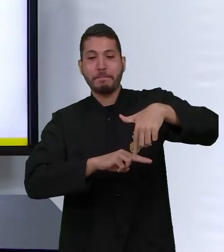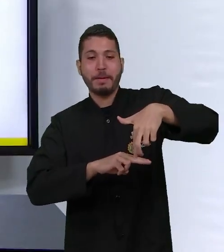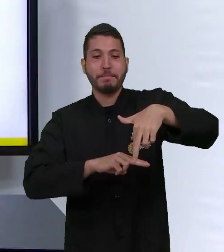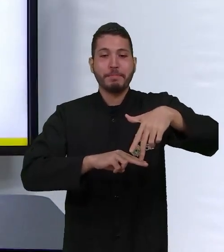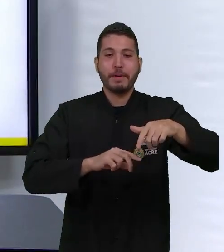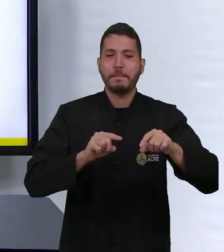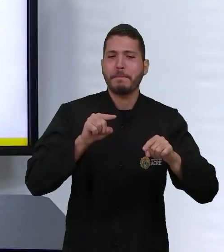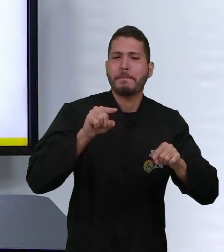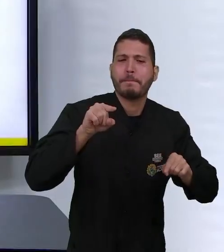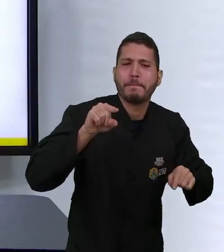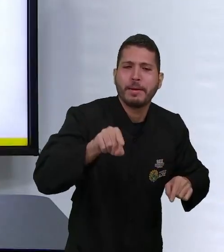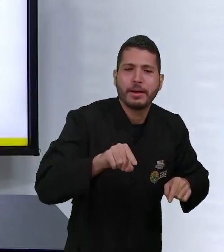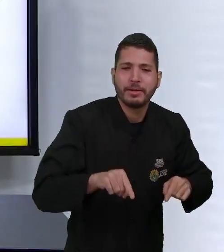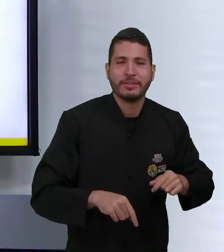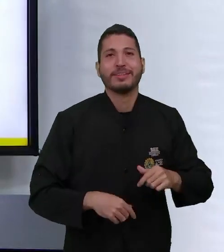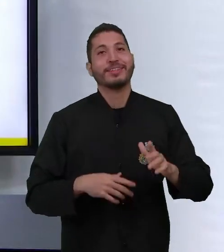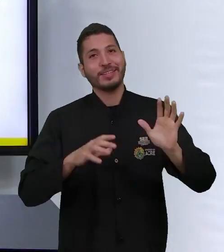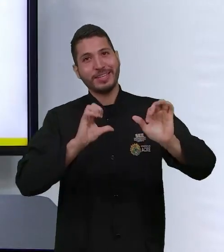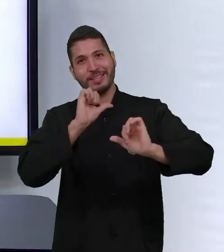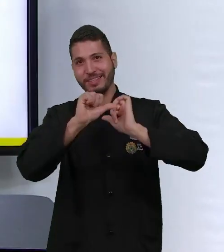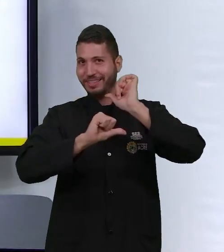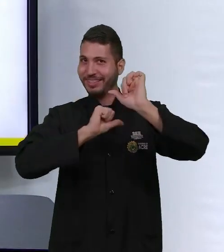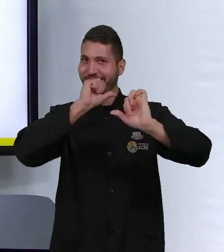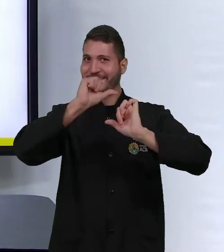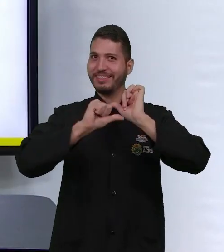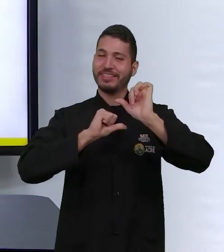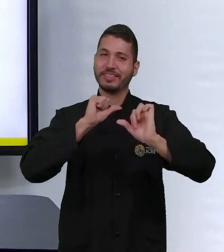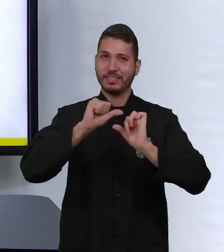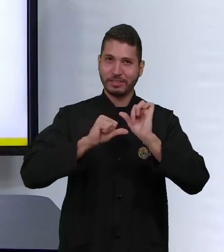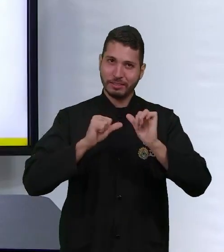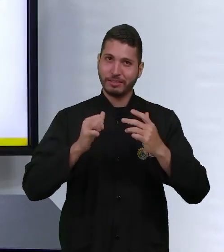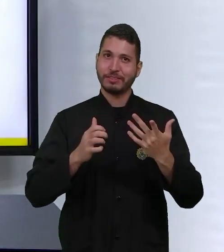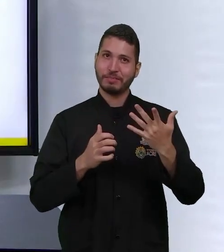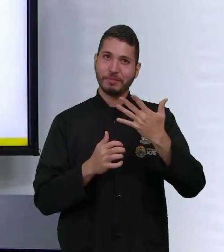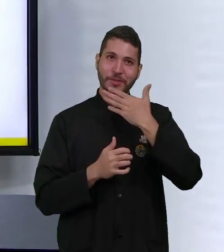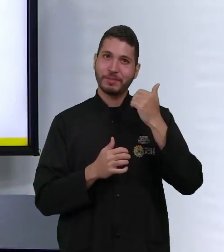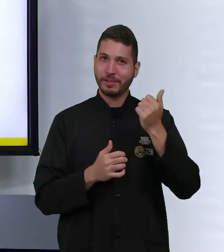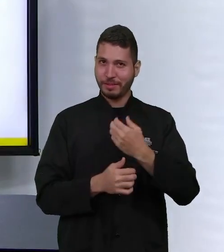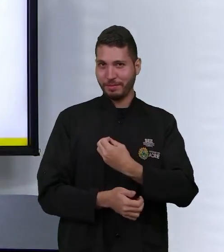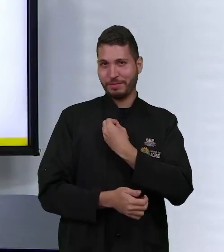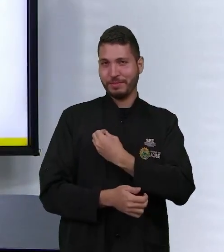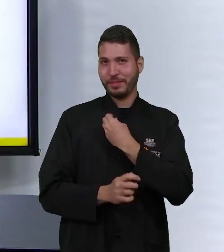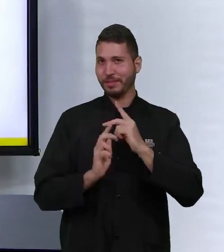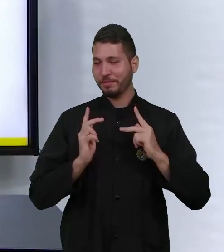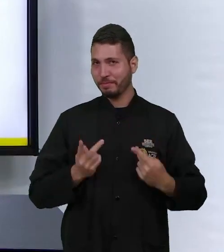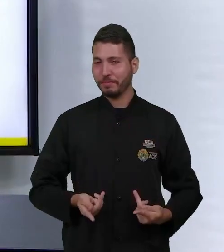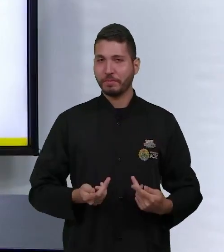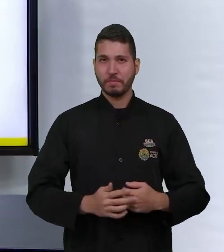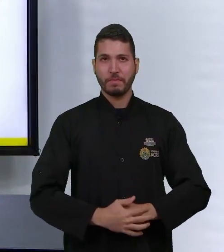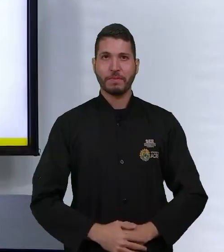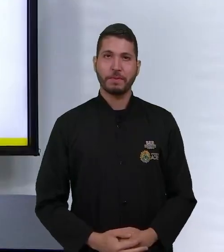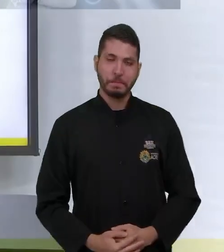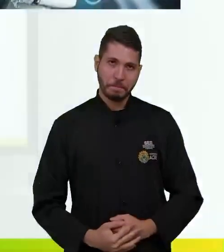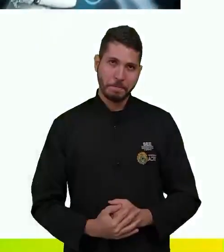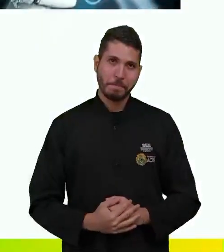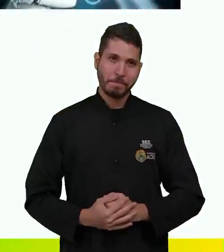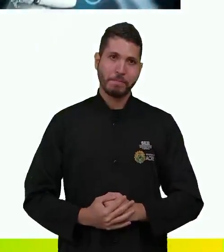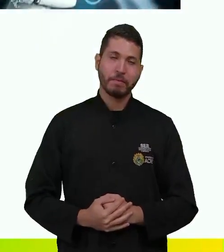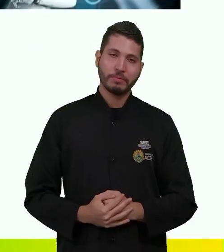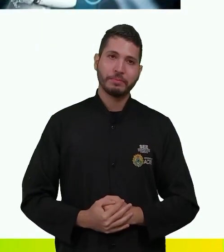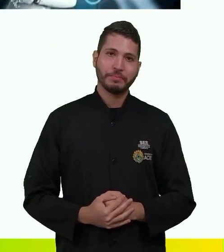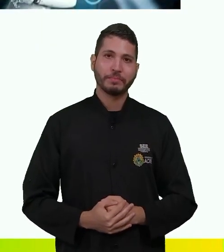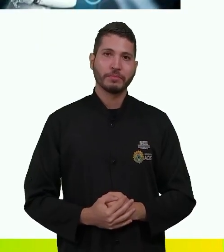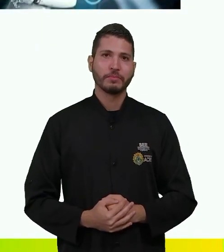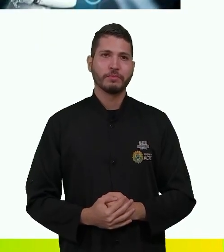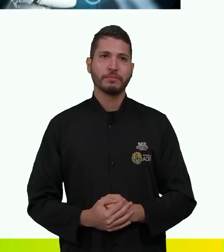trago aqui para vocês do dia a dia que facilitaram a nossa vida de uma forma geral. Continuando, como